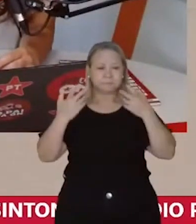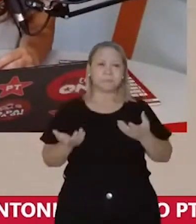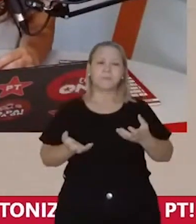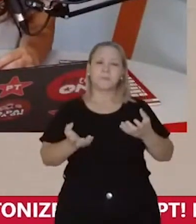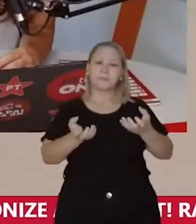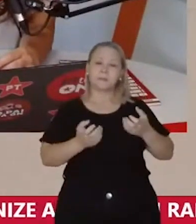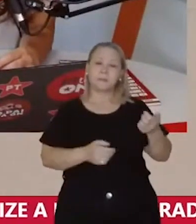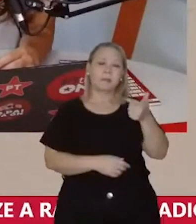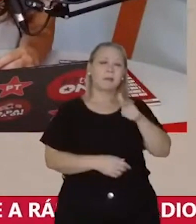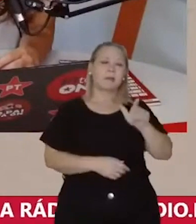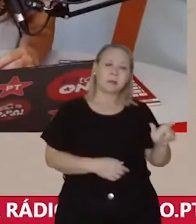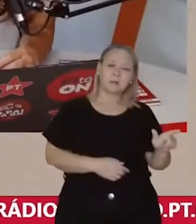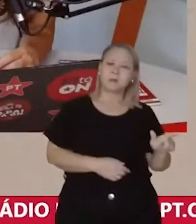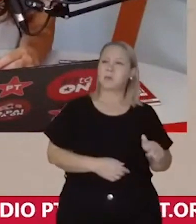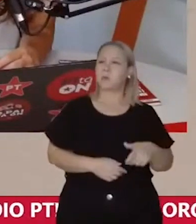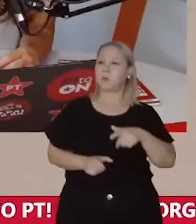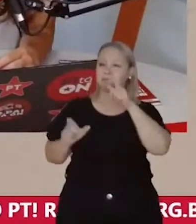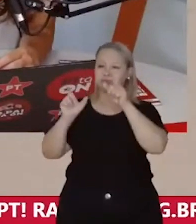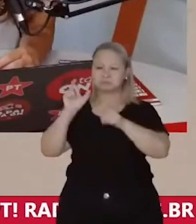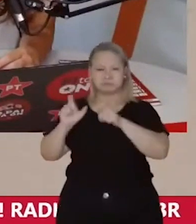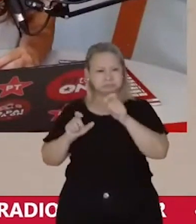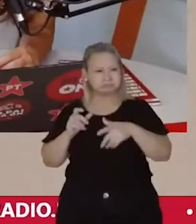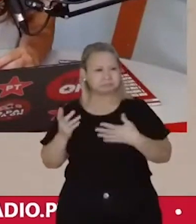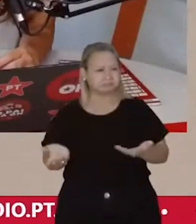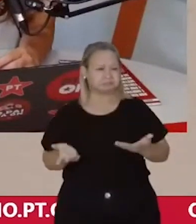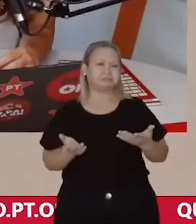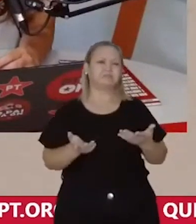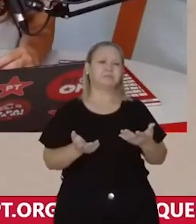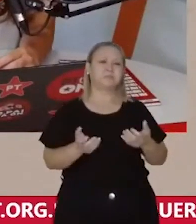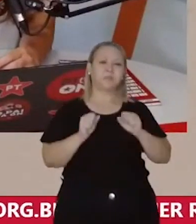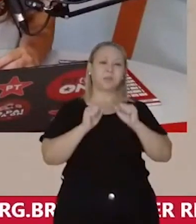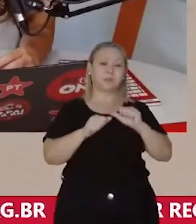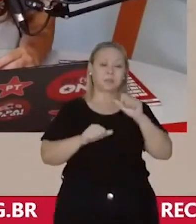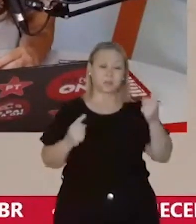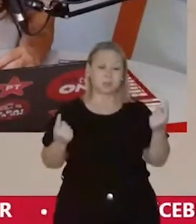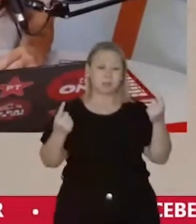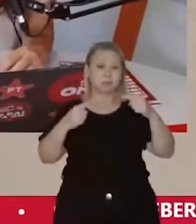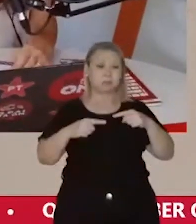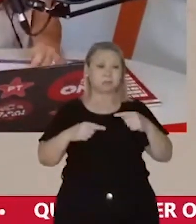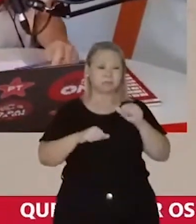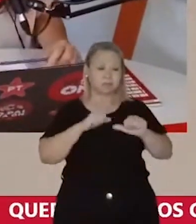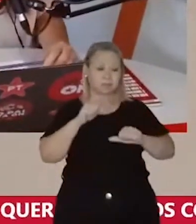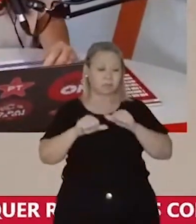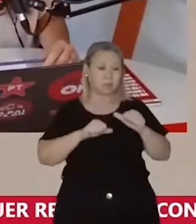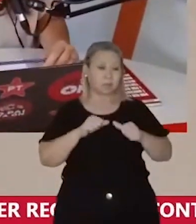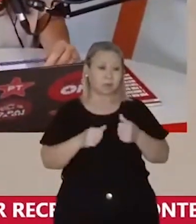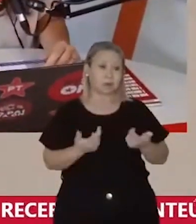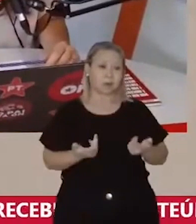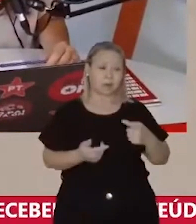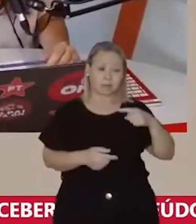outros atores consigam reverter essa política que afeta muito o nosso país.